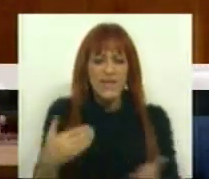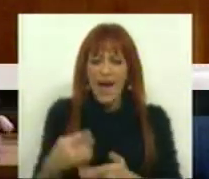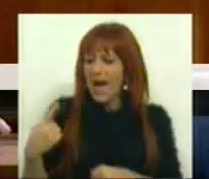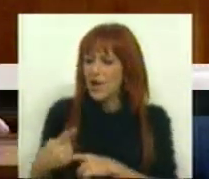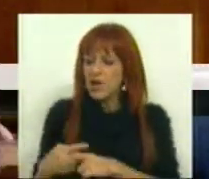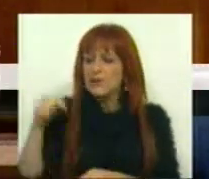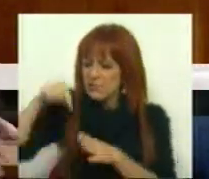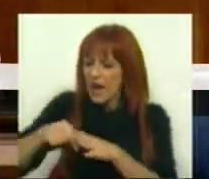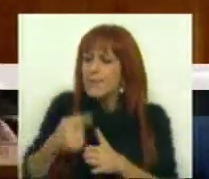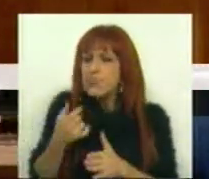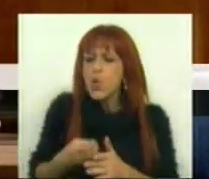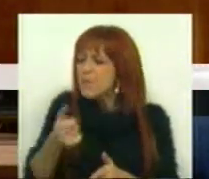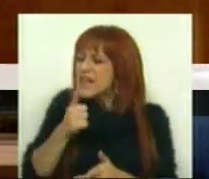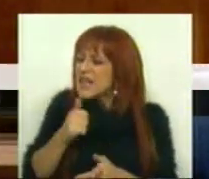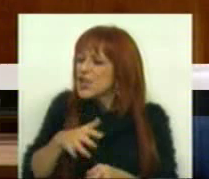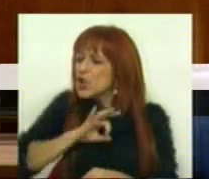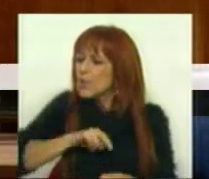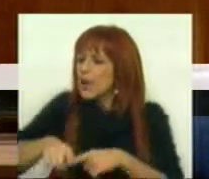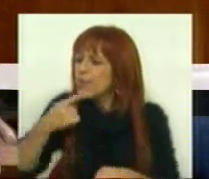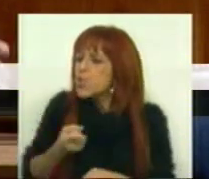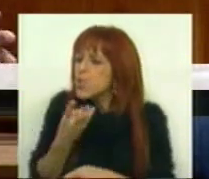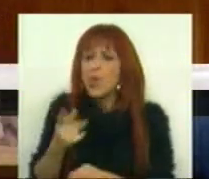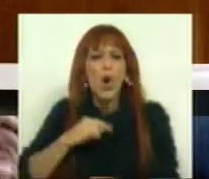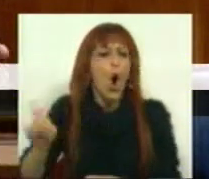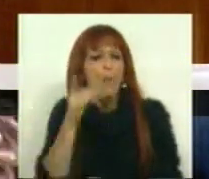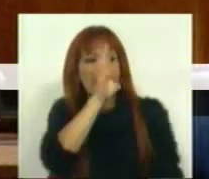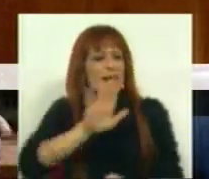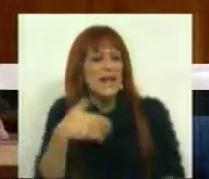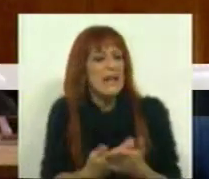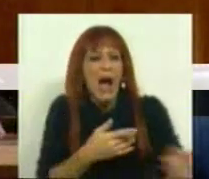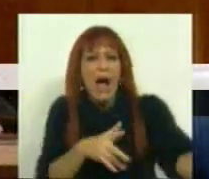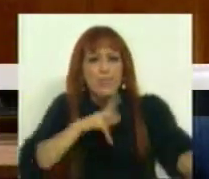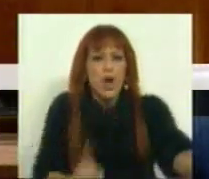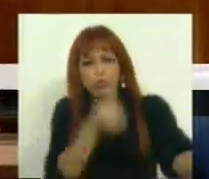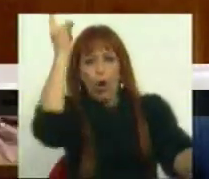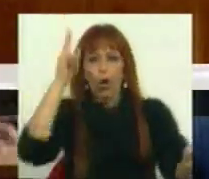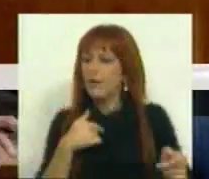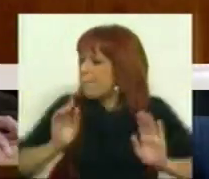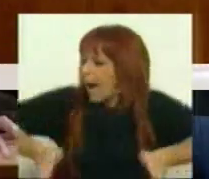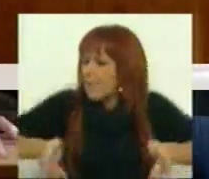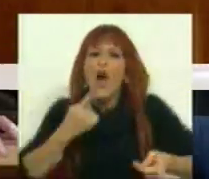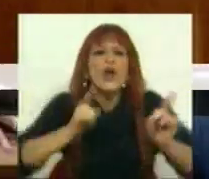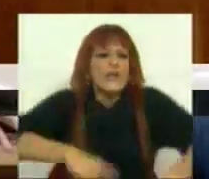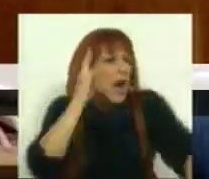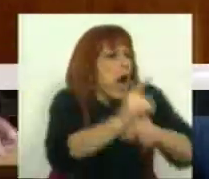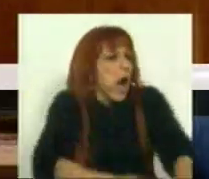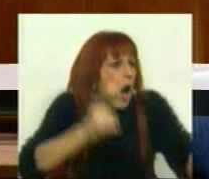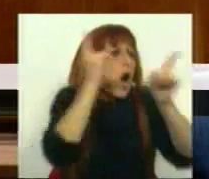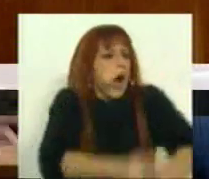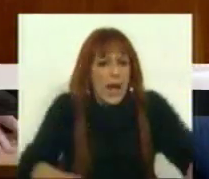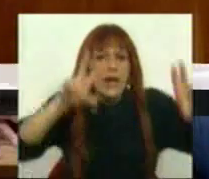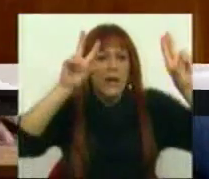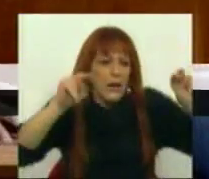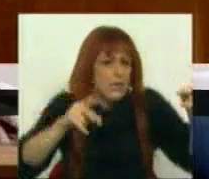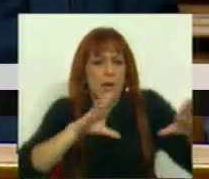Grécia compreende muitas medidas, Sr. Deputado, que não se aplicam nem aplicarão a Portugal. Não vale a pena voltarmos a essa conversa, porque isso